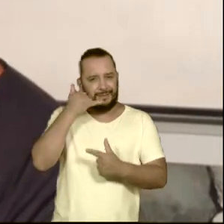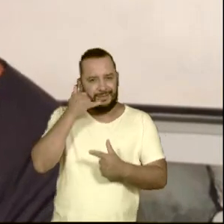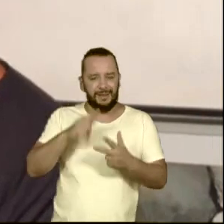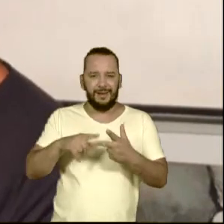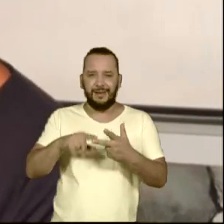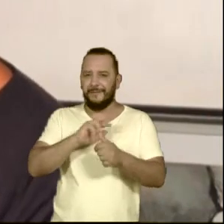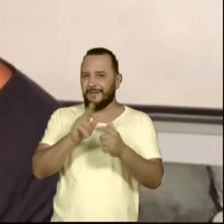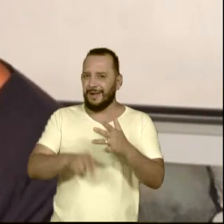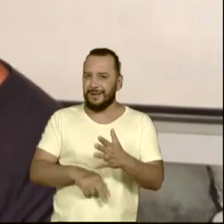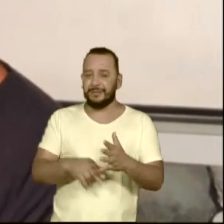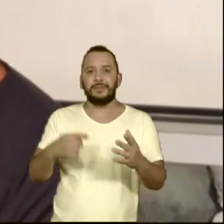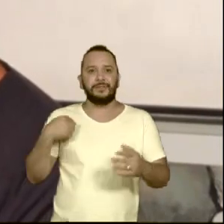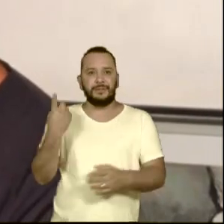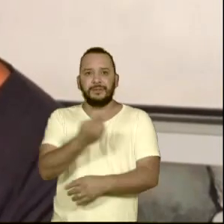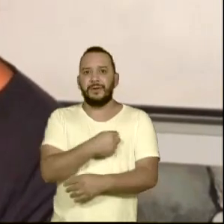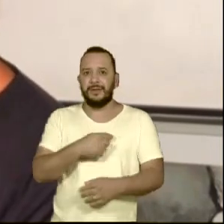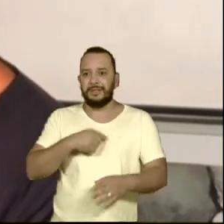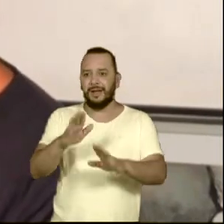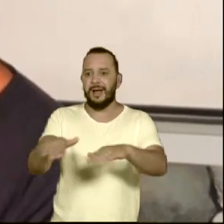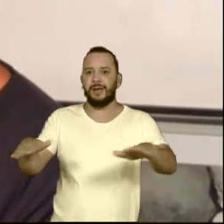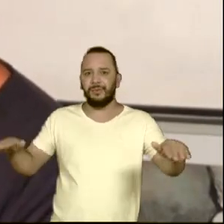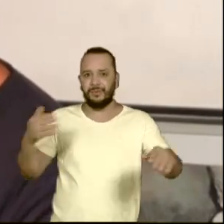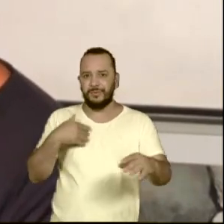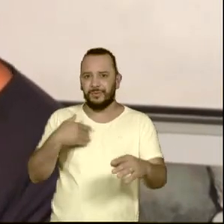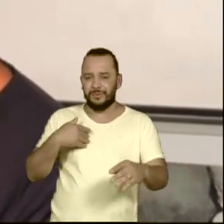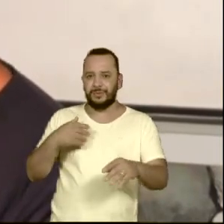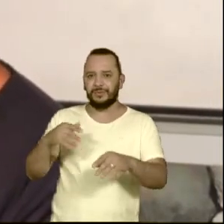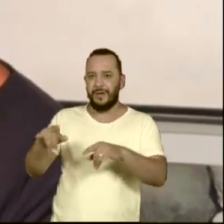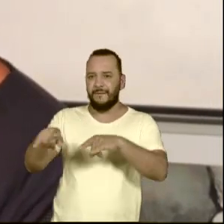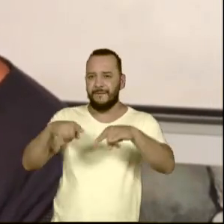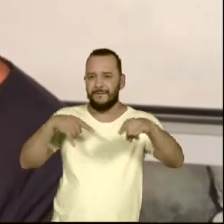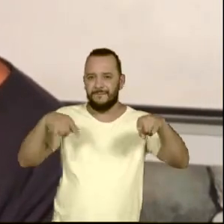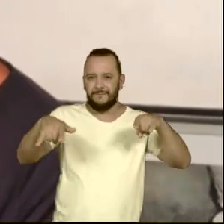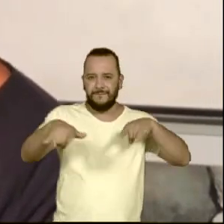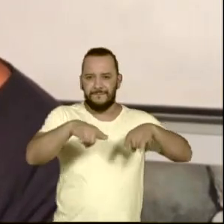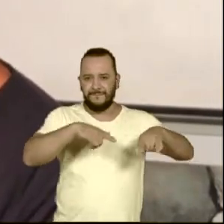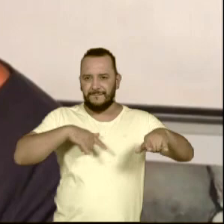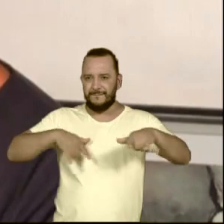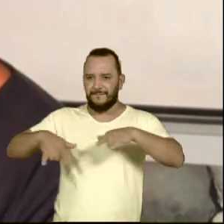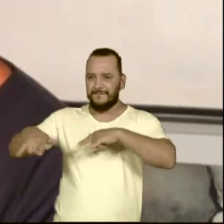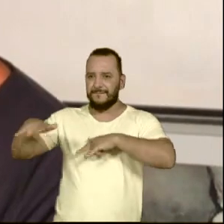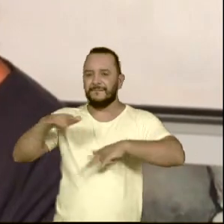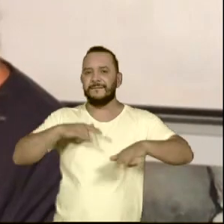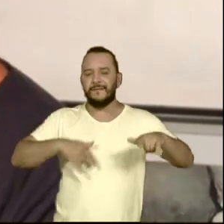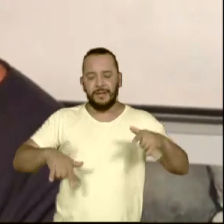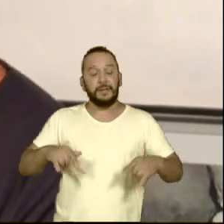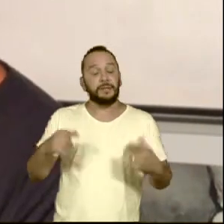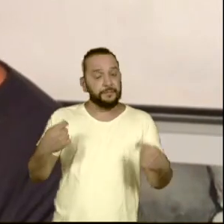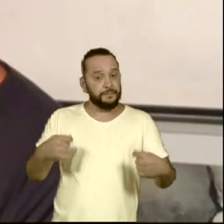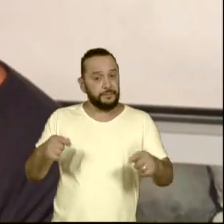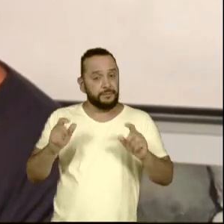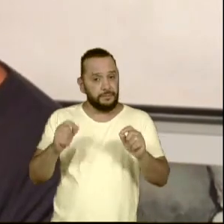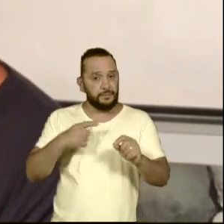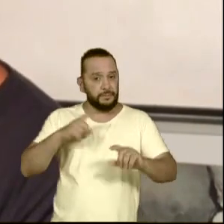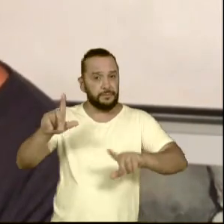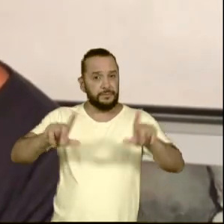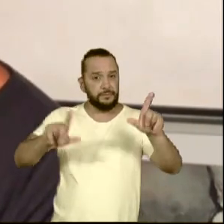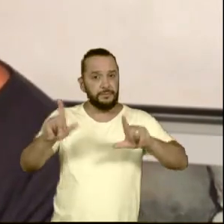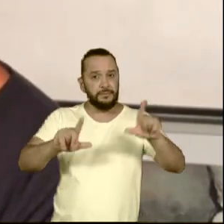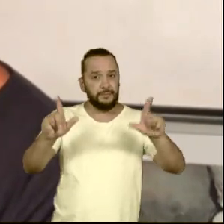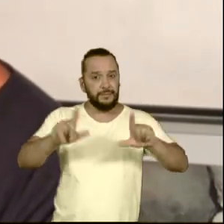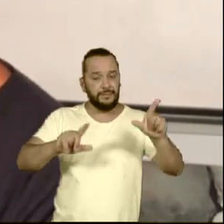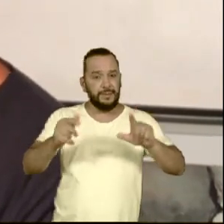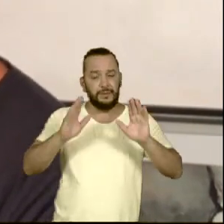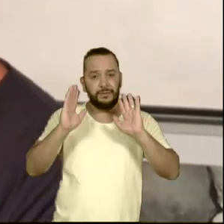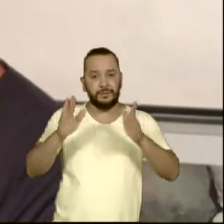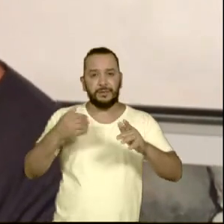a tem que buscar a atenção desses alunos das mais diversas formas e maneiras. Eu acho que programas lúdicos e com conteúdo